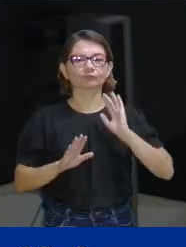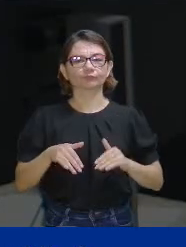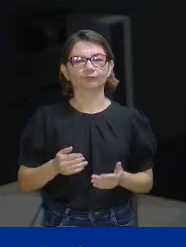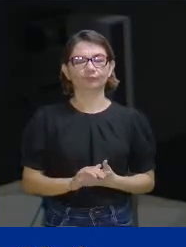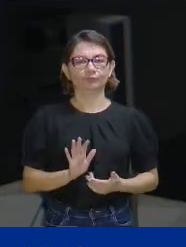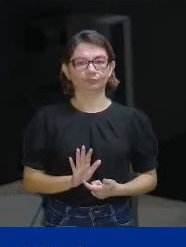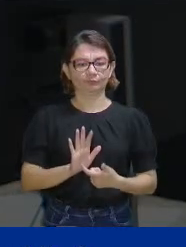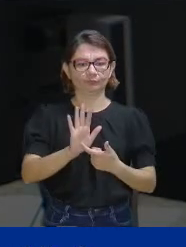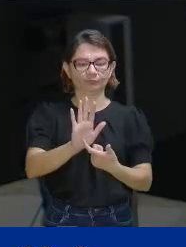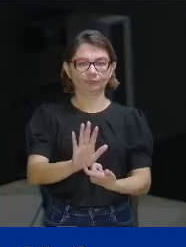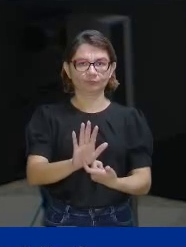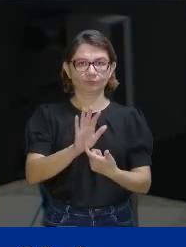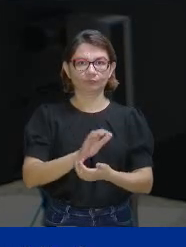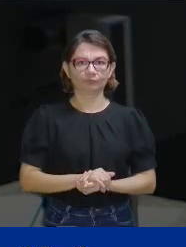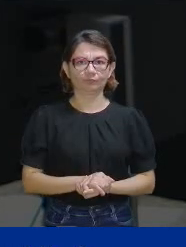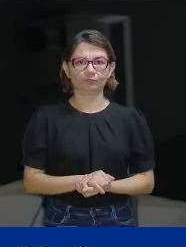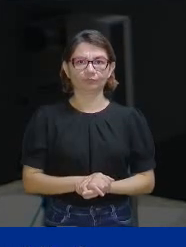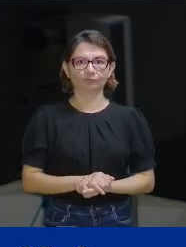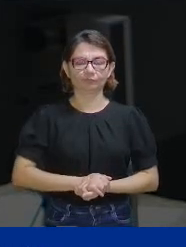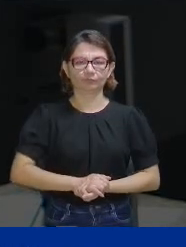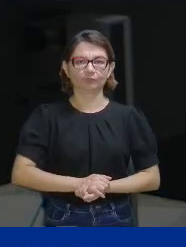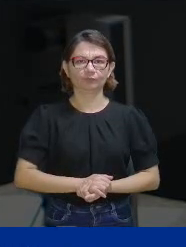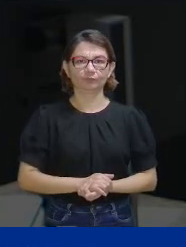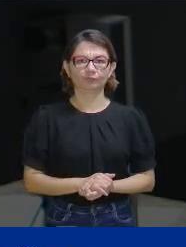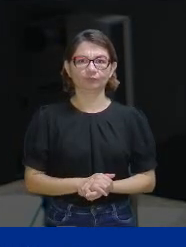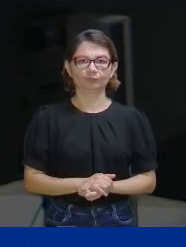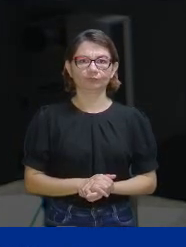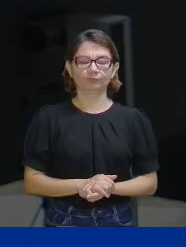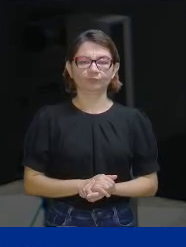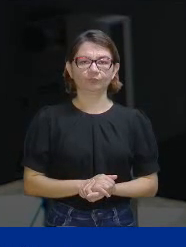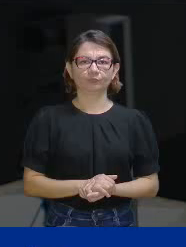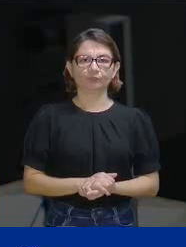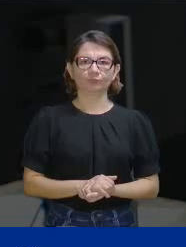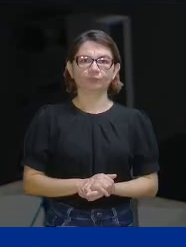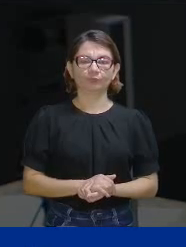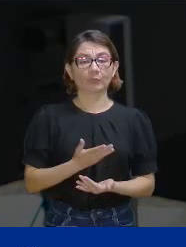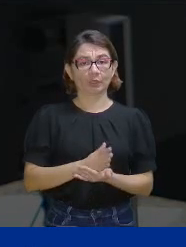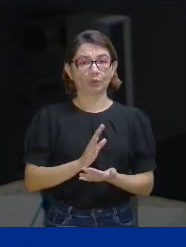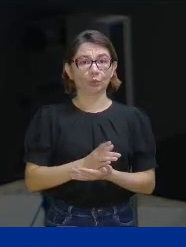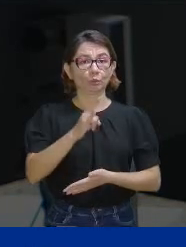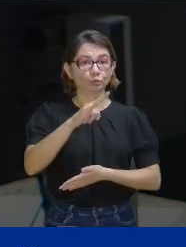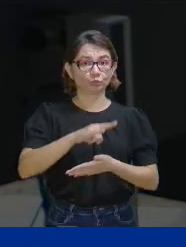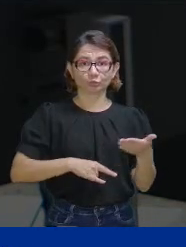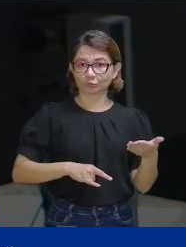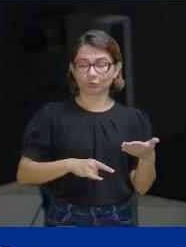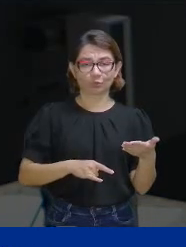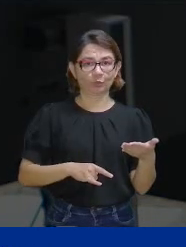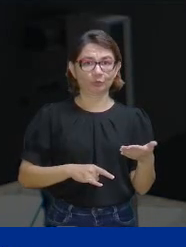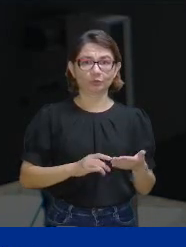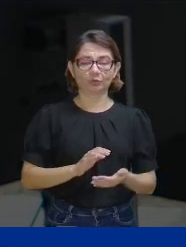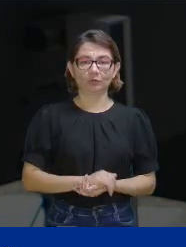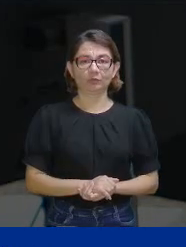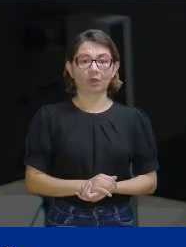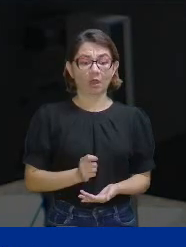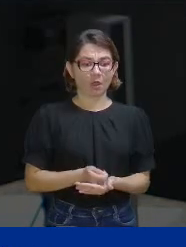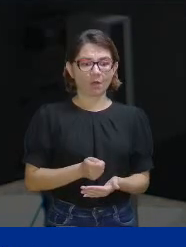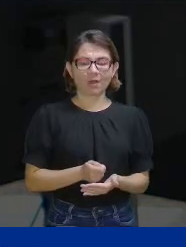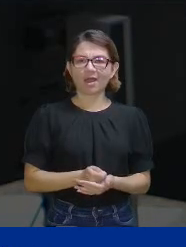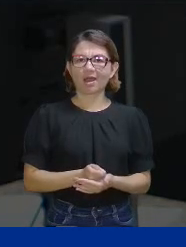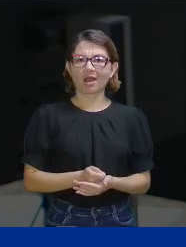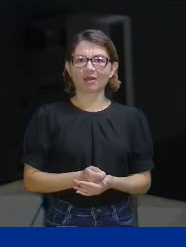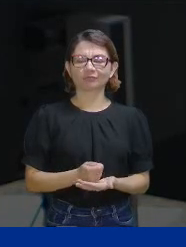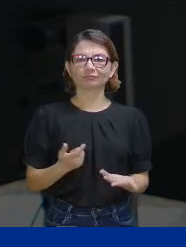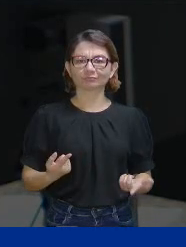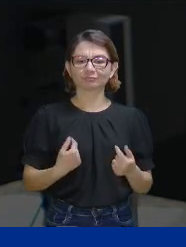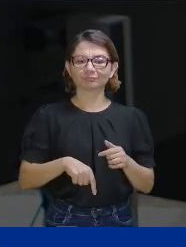apresentada pela autoridade coatora, a qual informa que alguns desses documentos não se reduziu a termo, mesmo sendo obrigatório